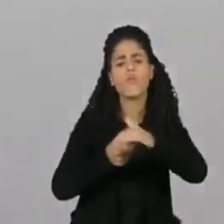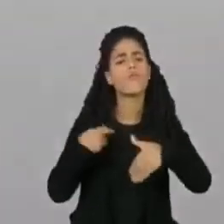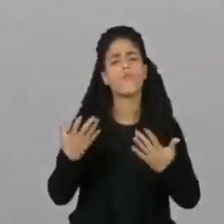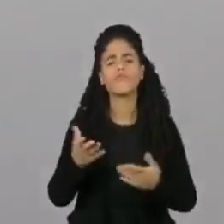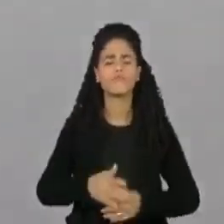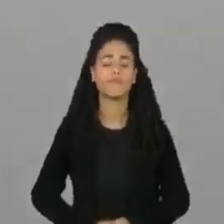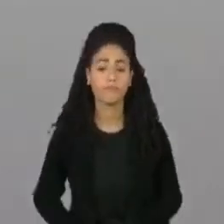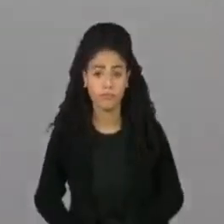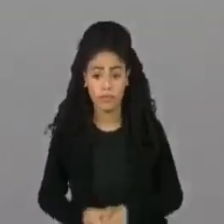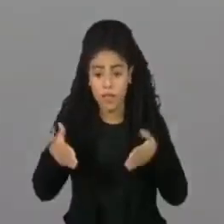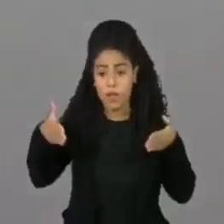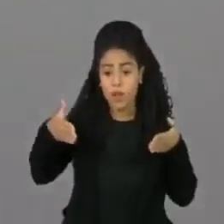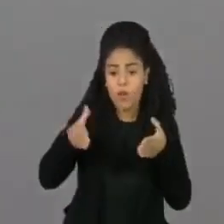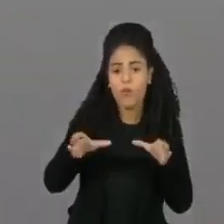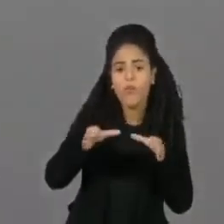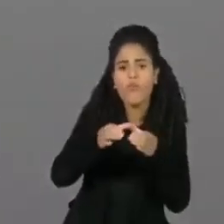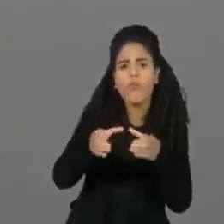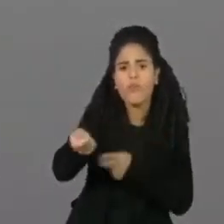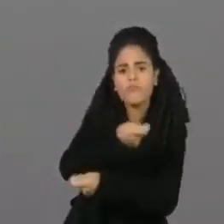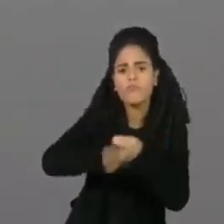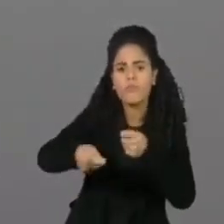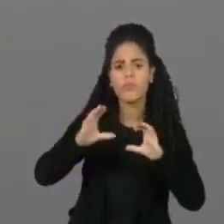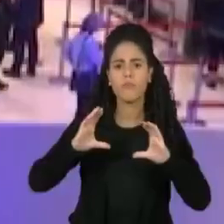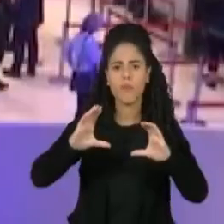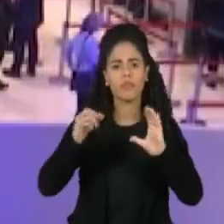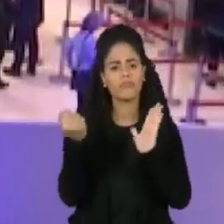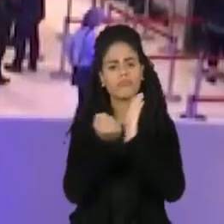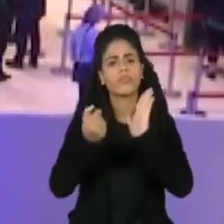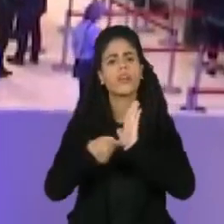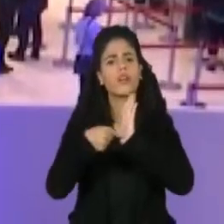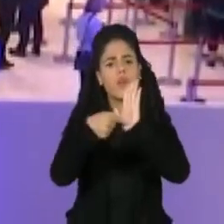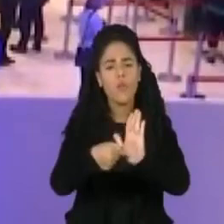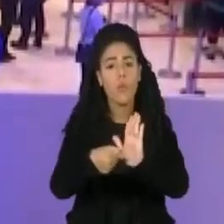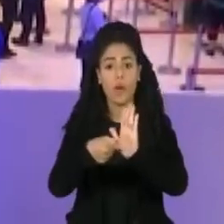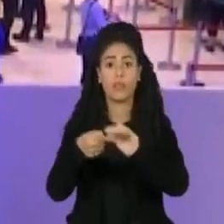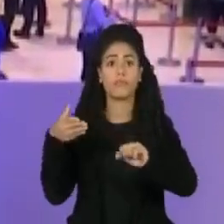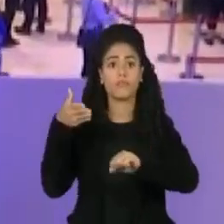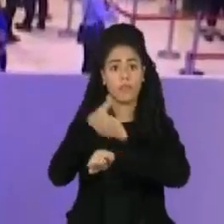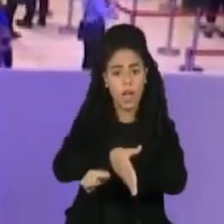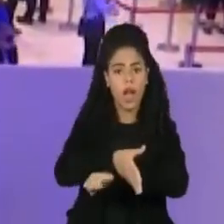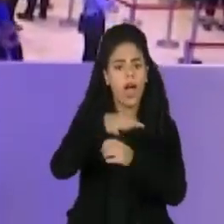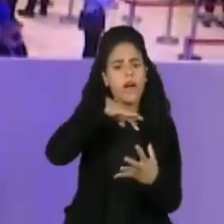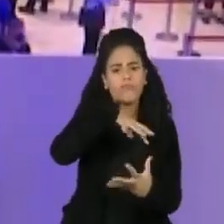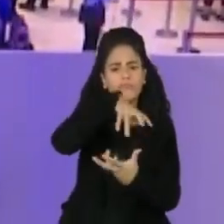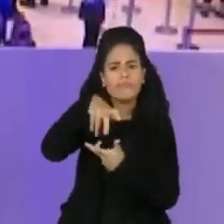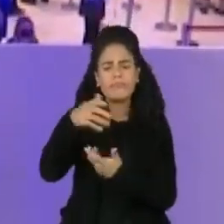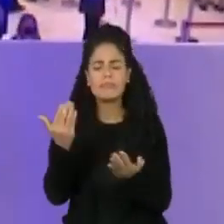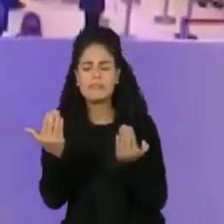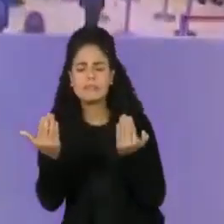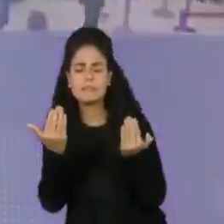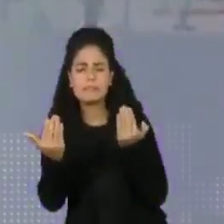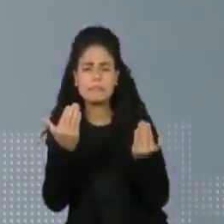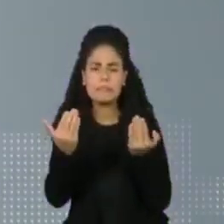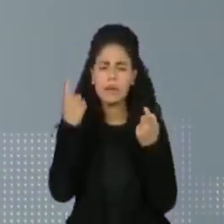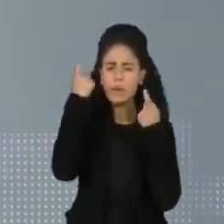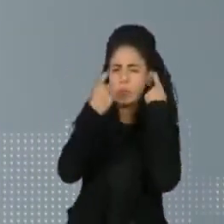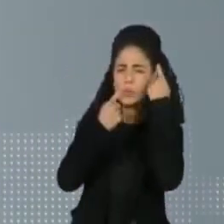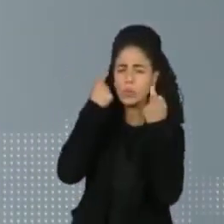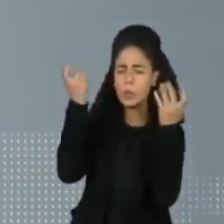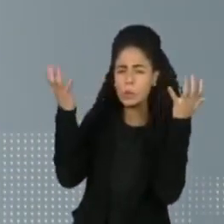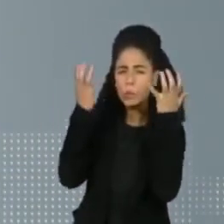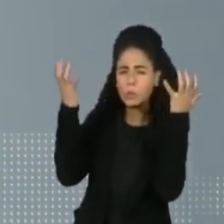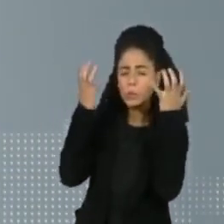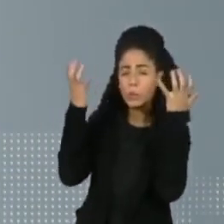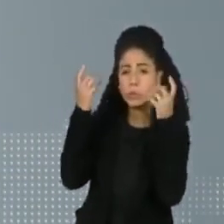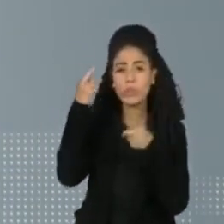O Fórum traz na logomarca o compromisso de melhorar o mundo. Na entrada, a frase, no mundo cheio de incertezas e tensões, os diálogos